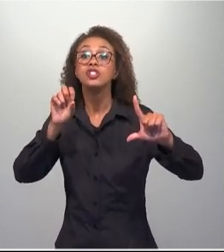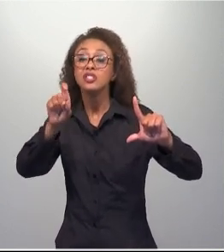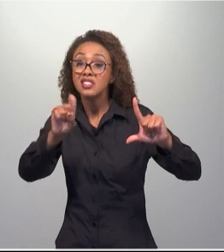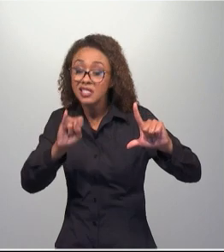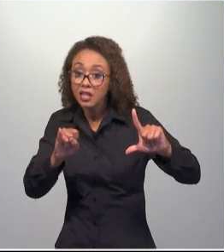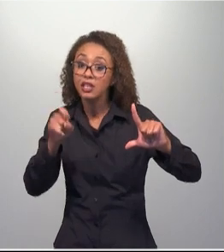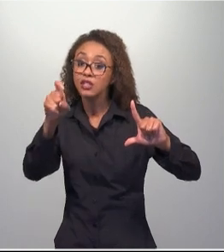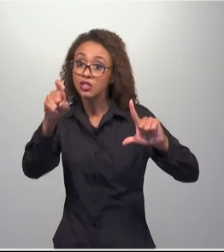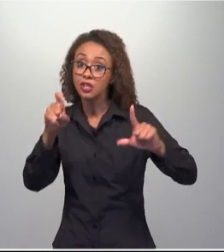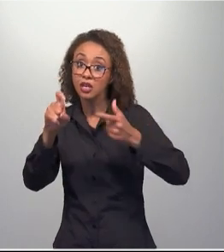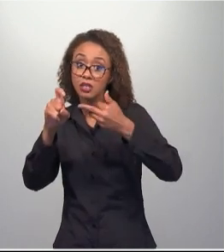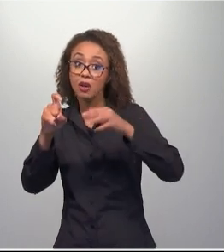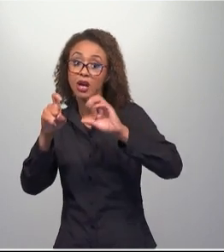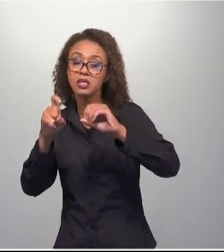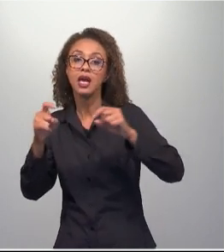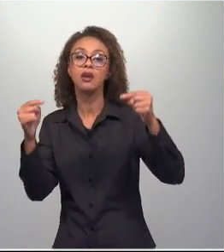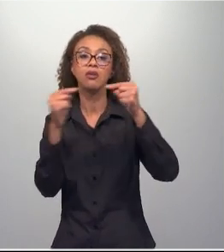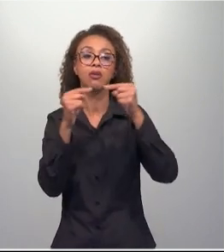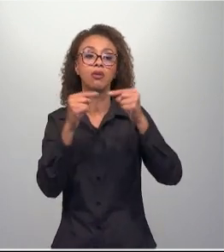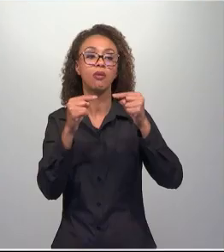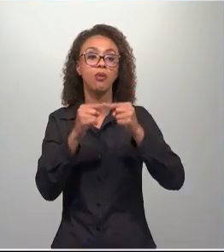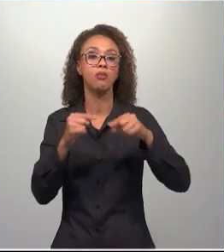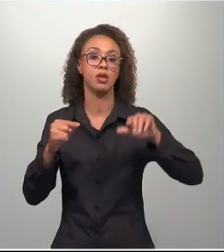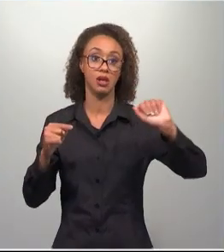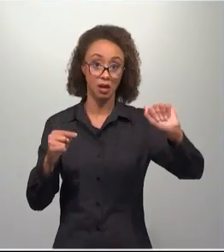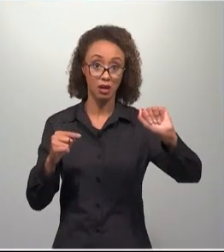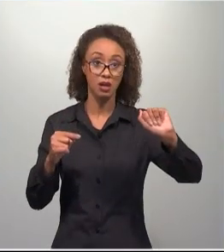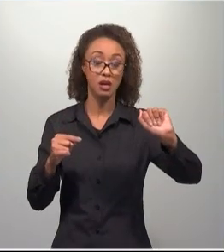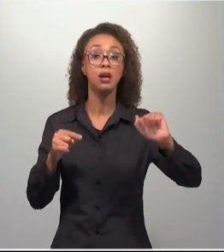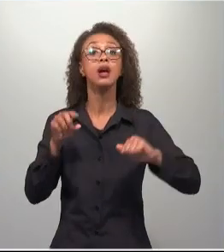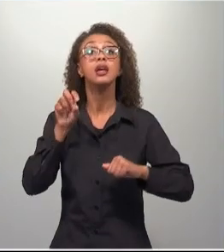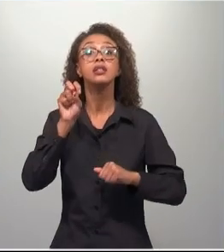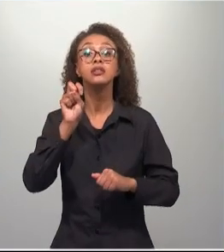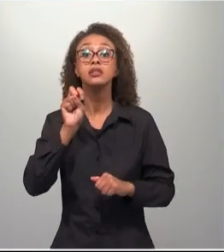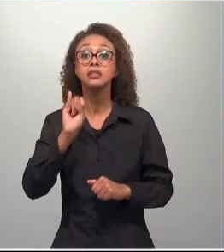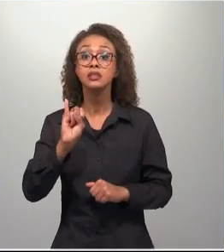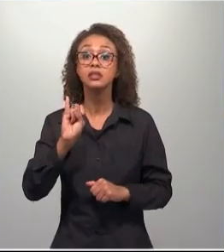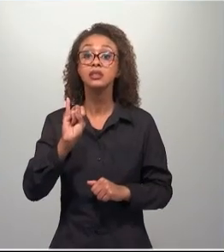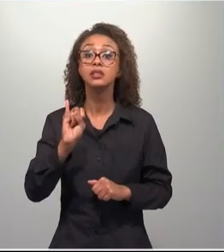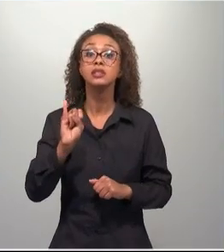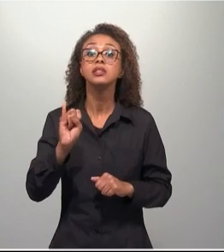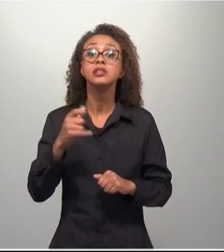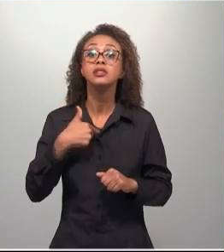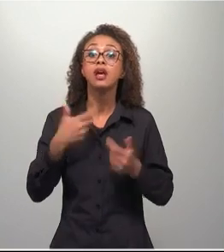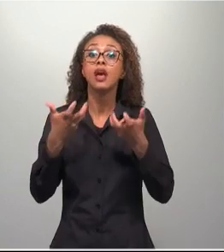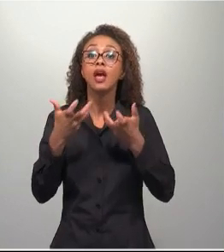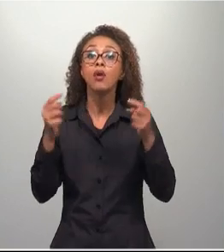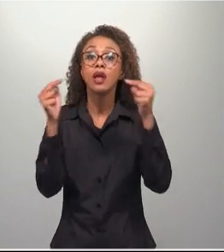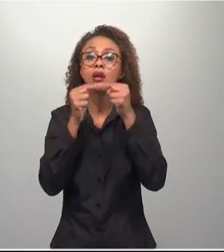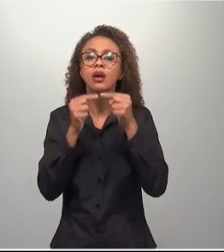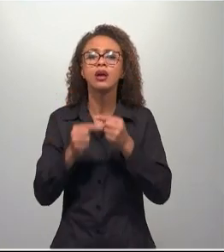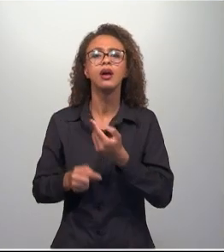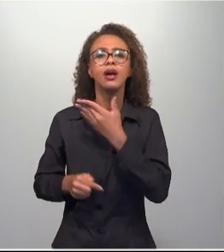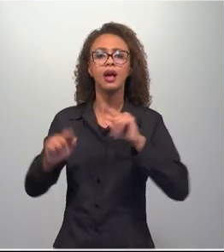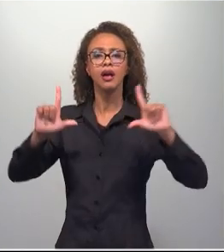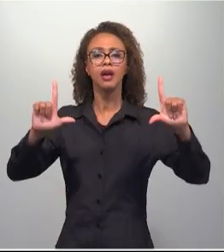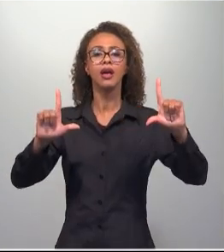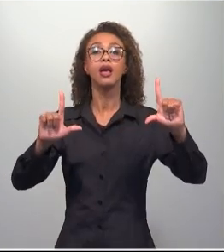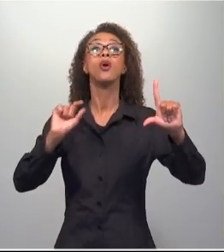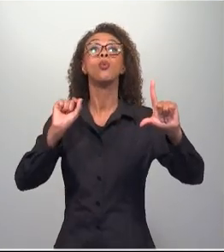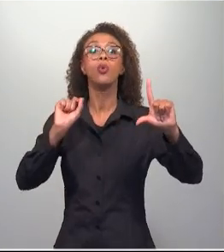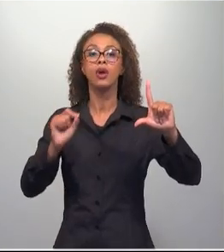estou codificando uma variável a um binário que está ali esse indicador é de 4 para 2